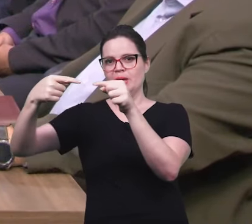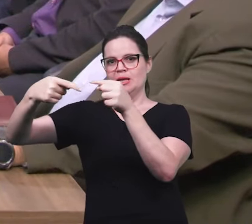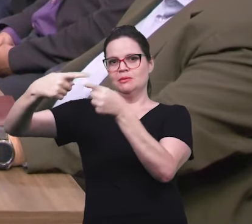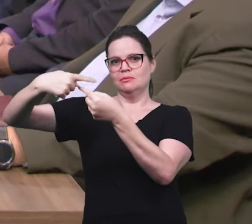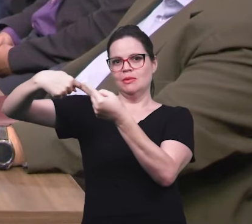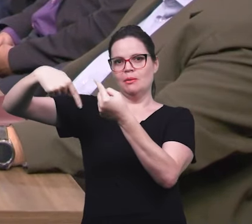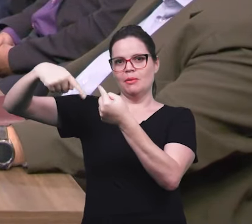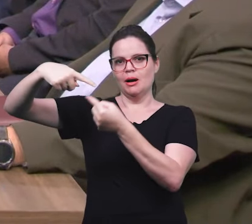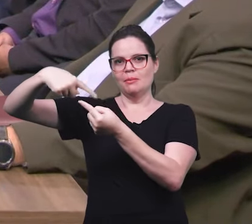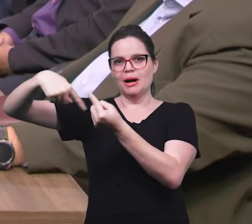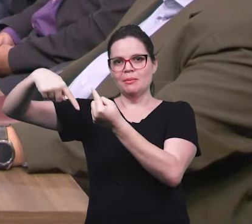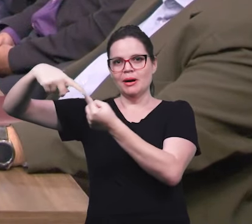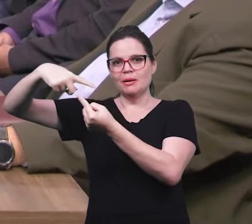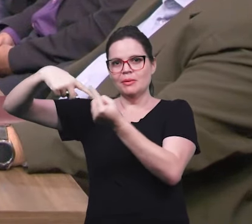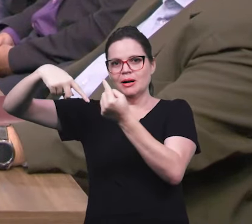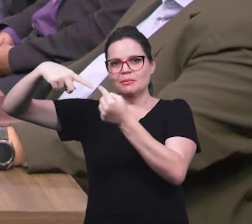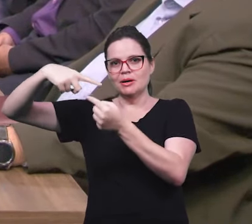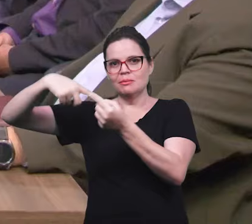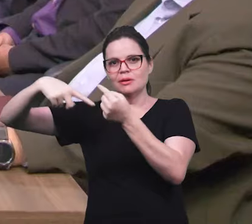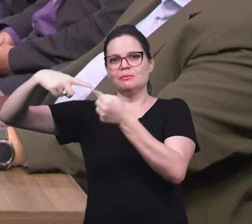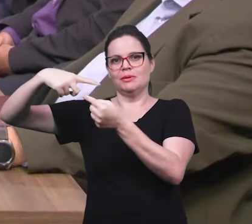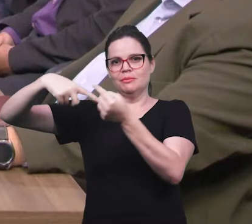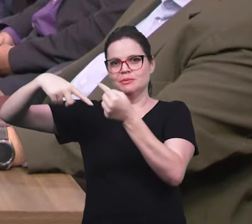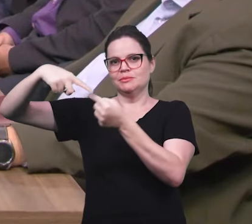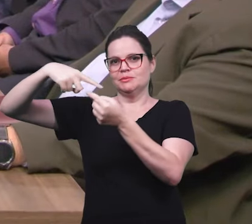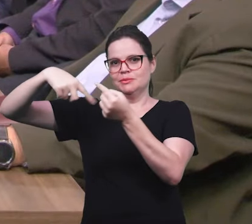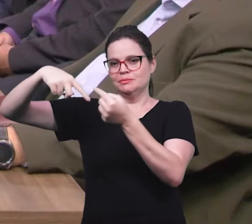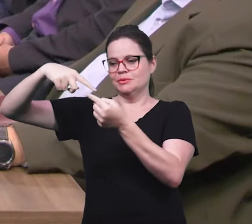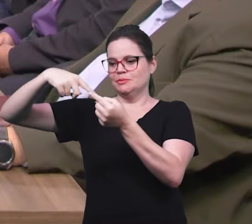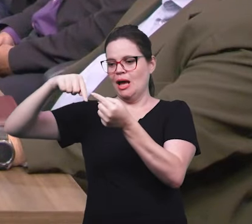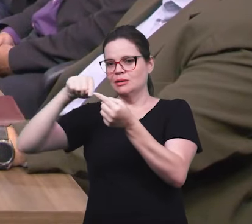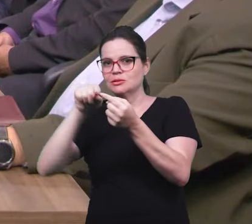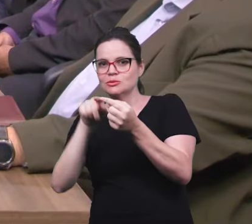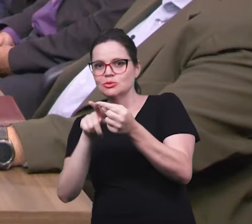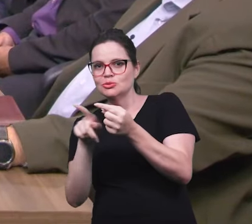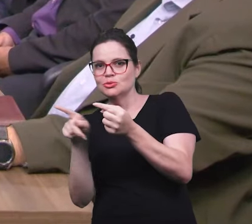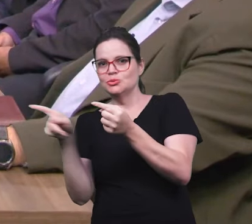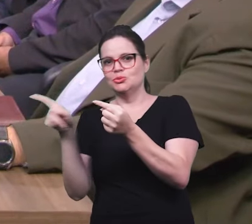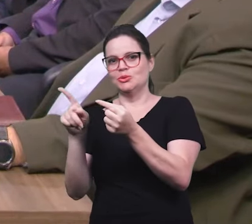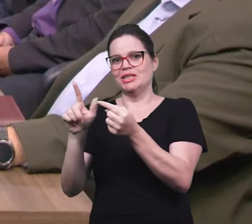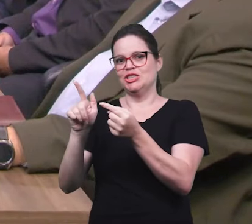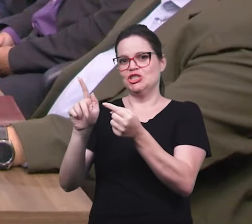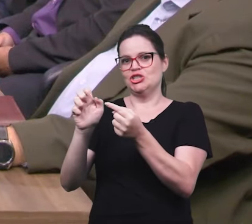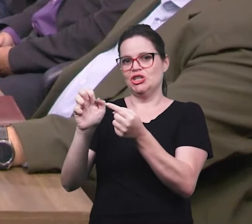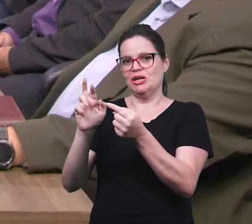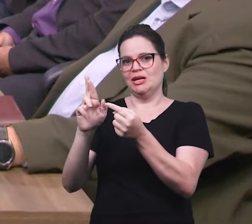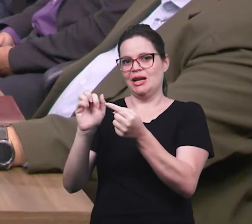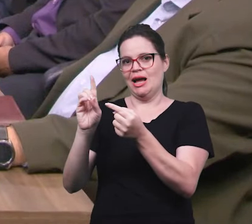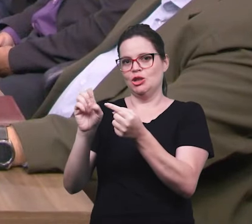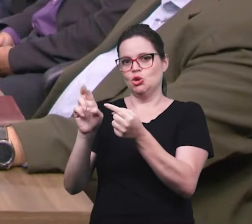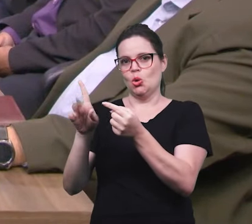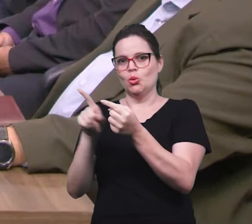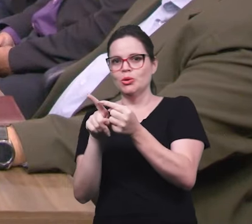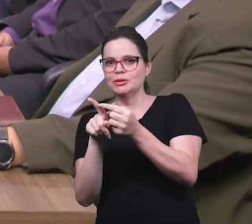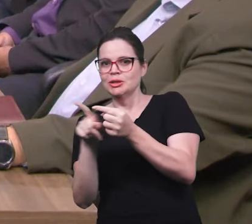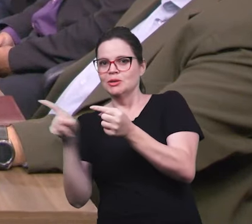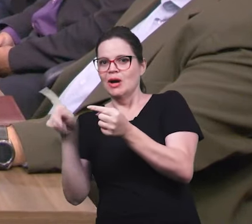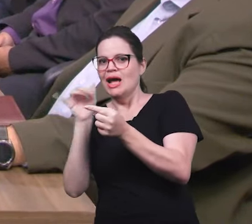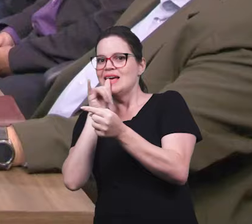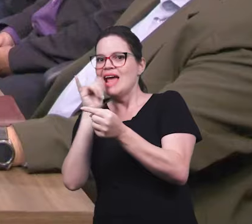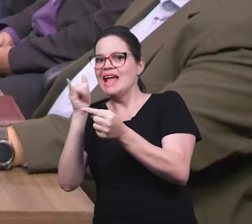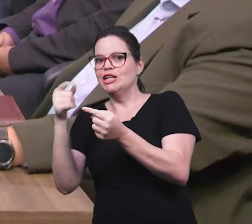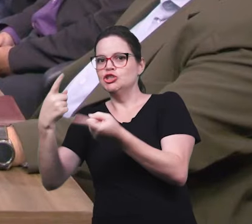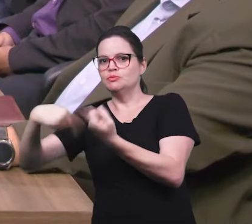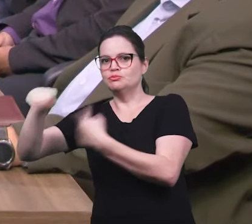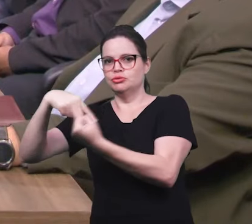e essa energia mecânica é transformada em elétrica ali no gerador e leva a energia elétrica. Essa